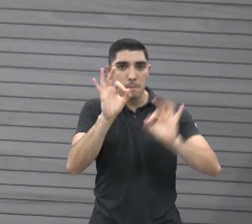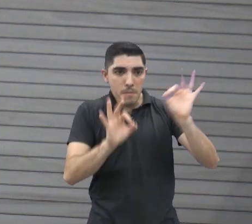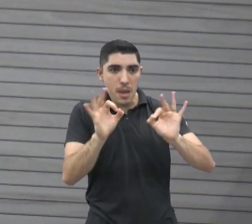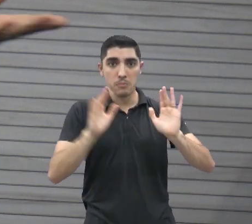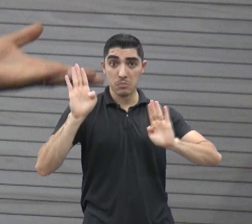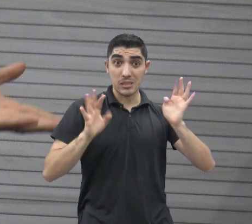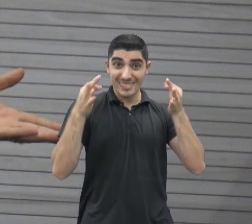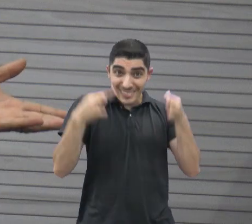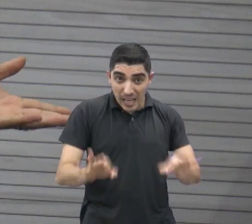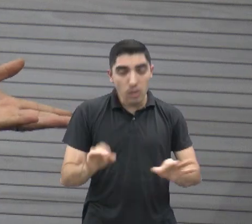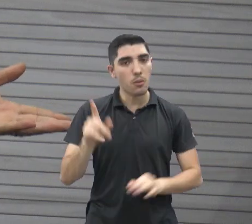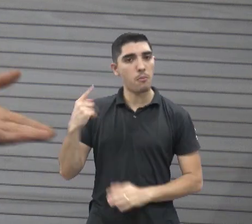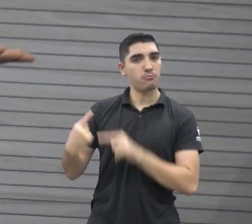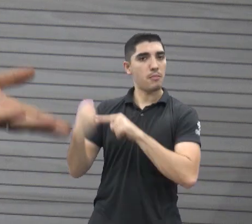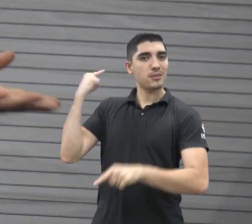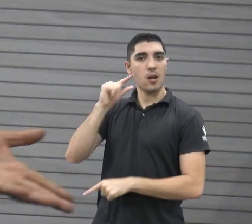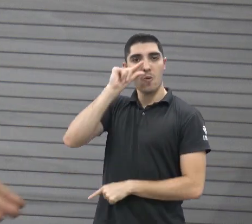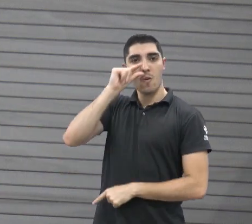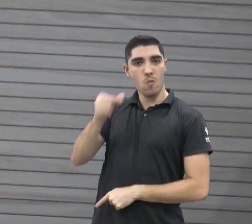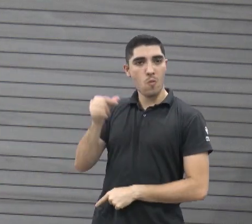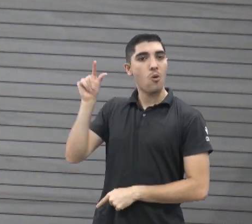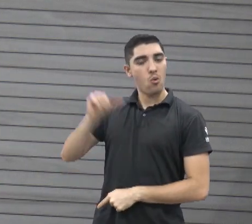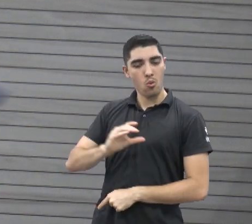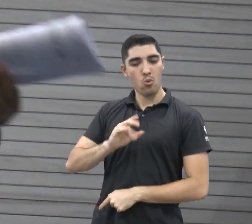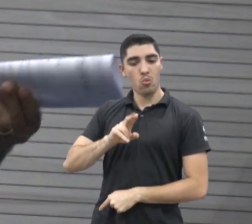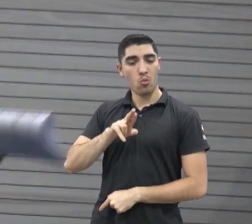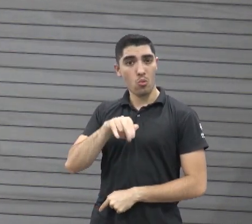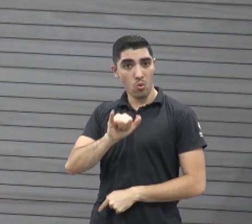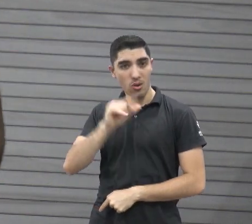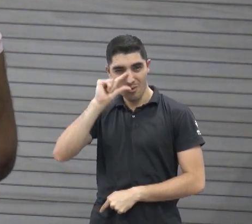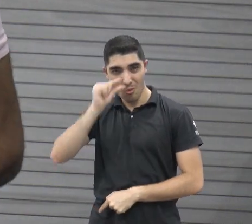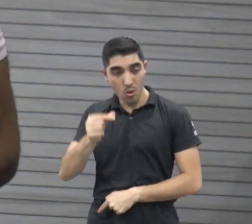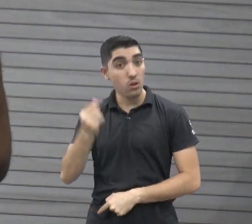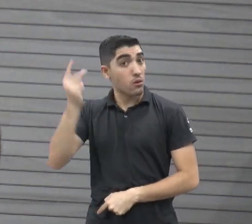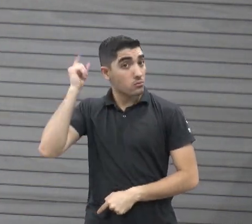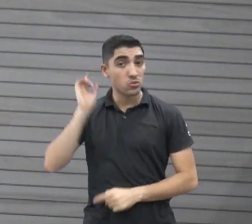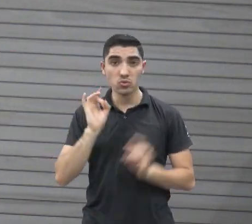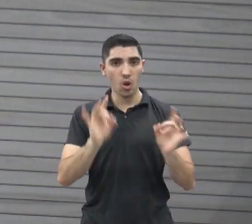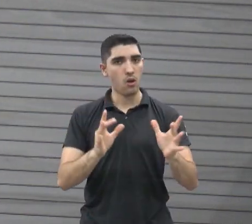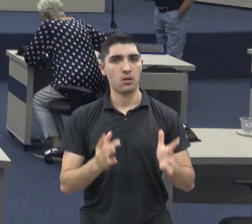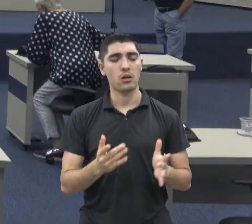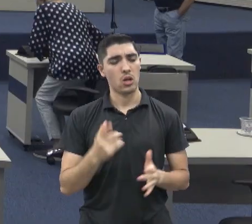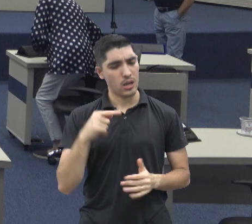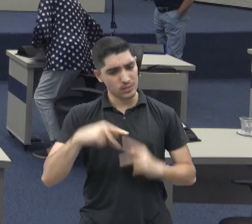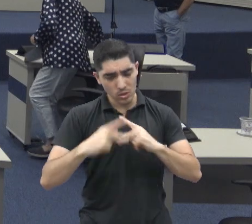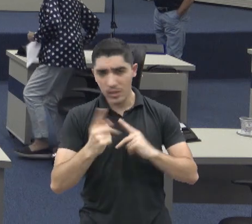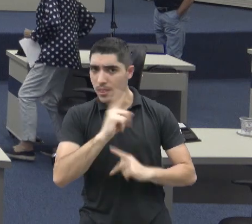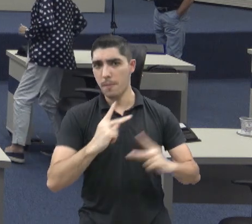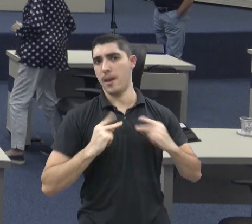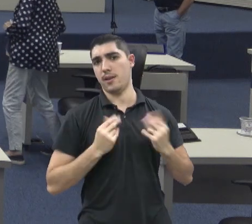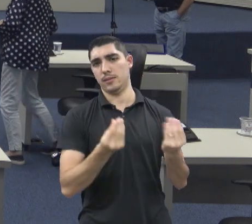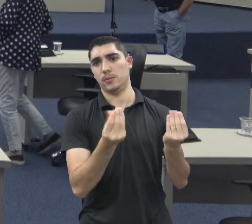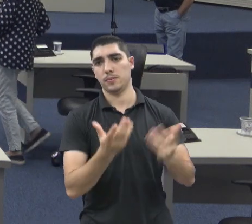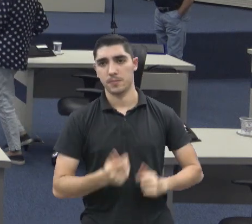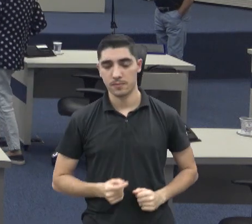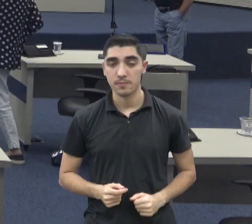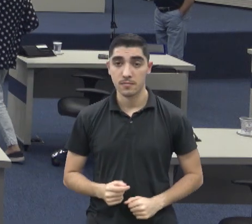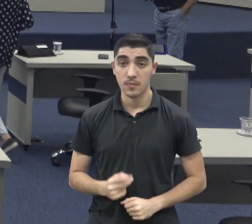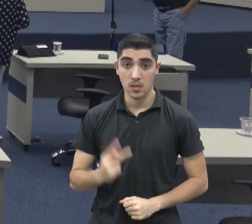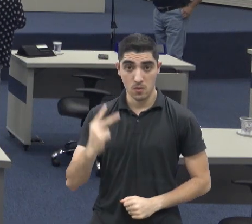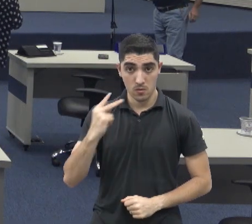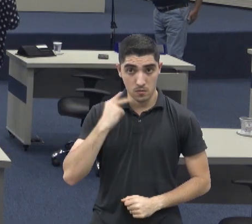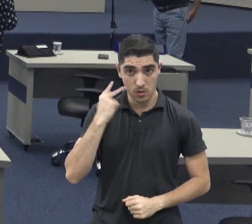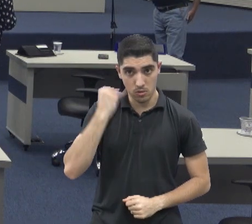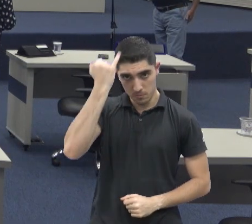anos sem fazer uma concorrência. Isso é lamentável. A nossa cidade não merece isso. A parte, vereador Zé